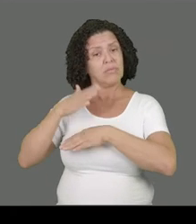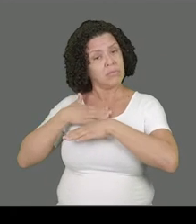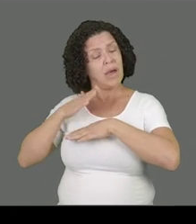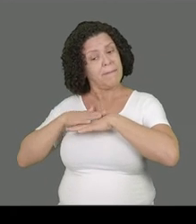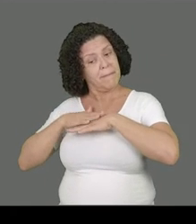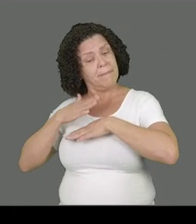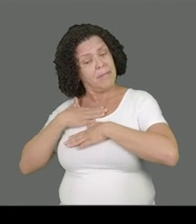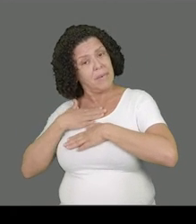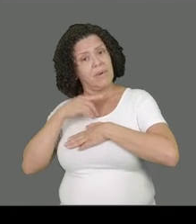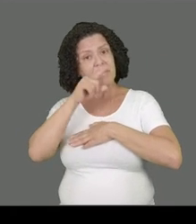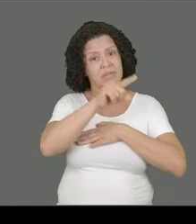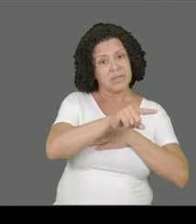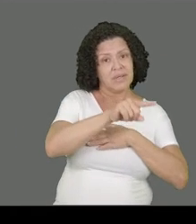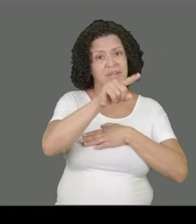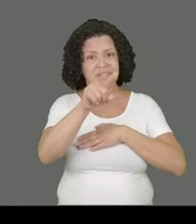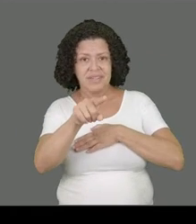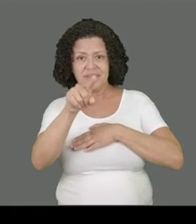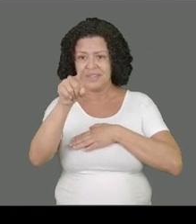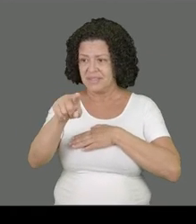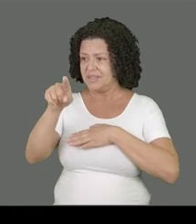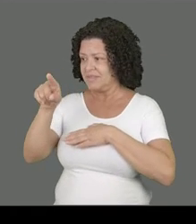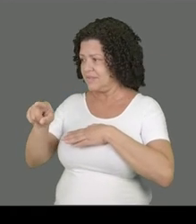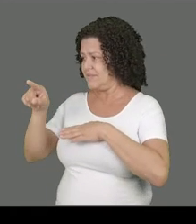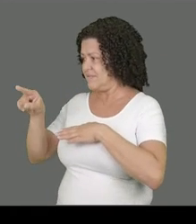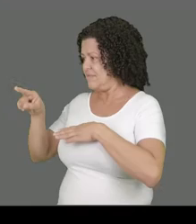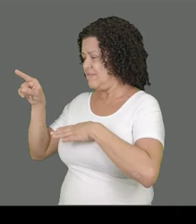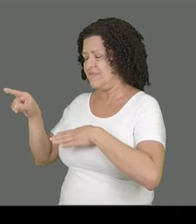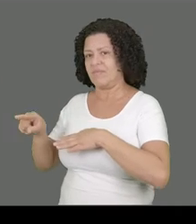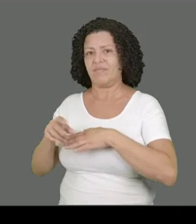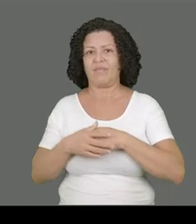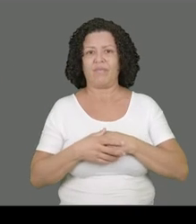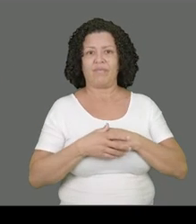nosso progresso individual.